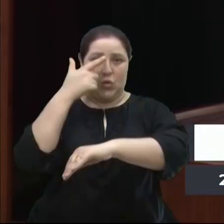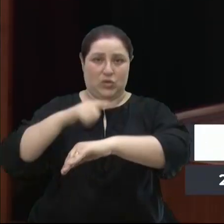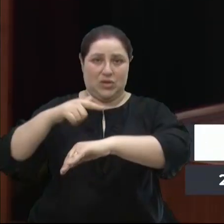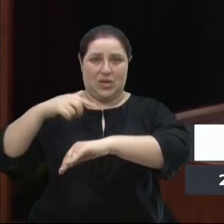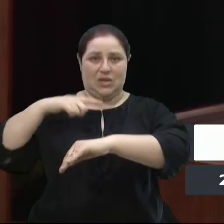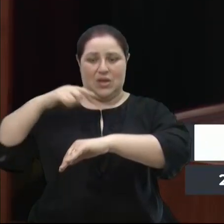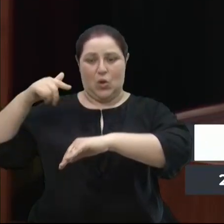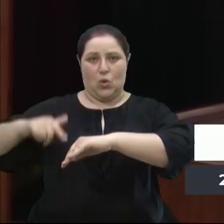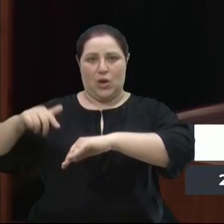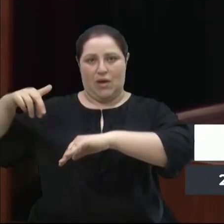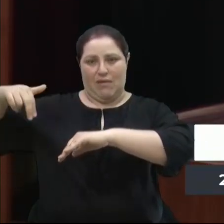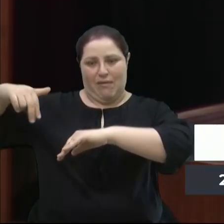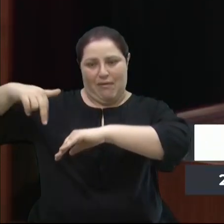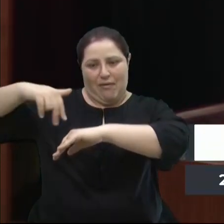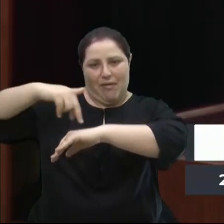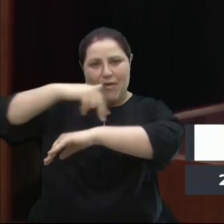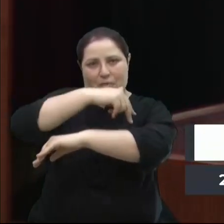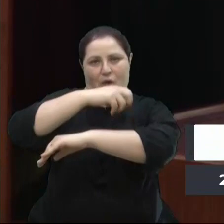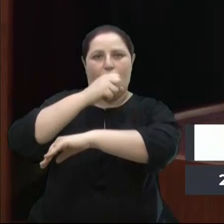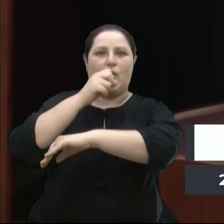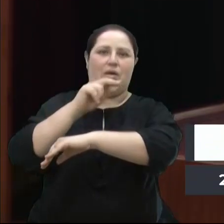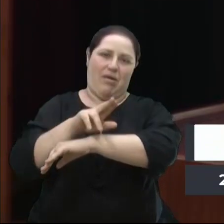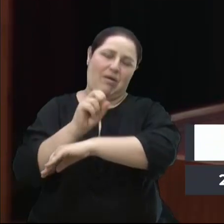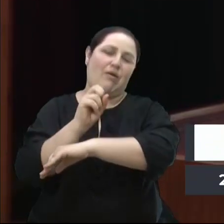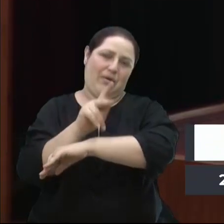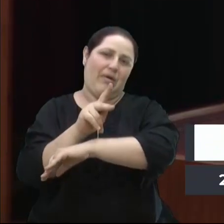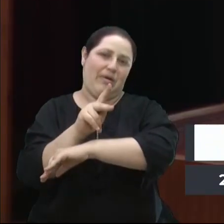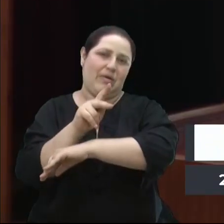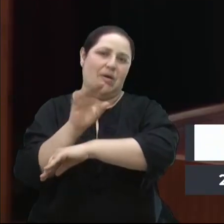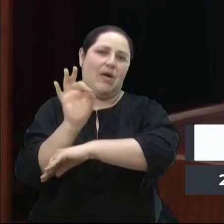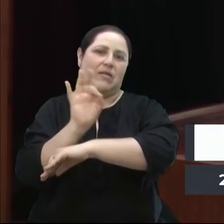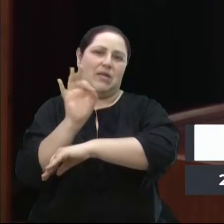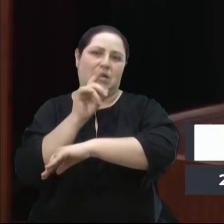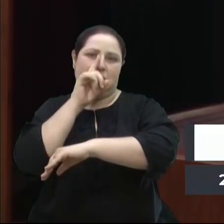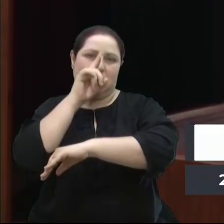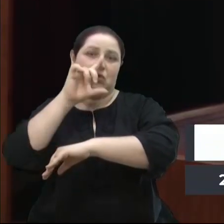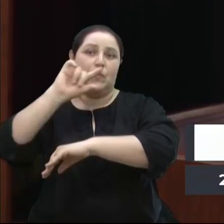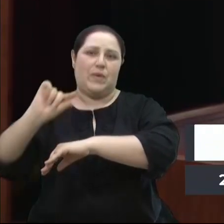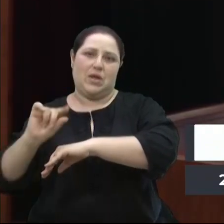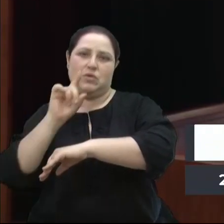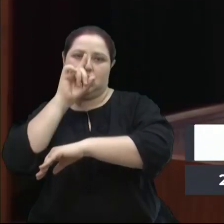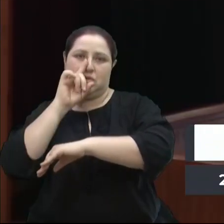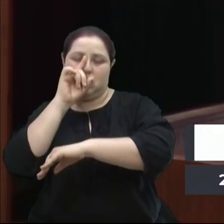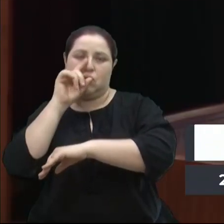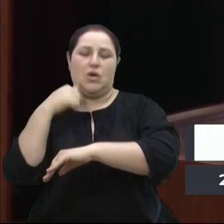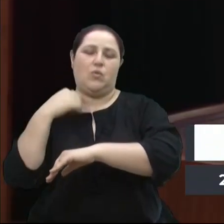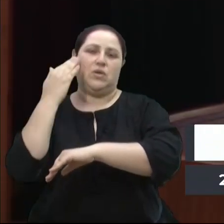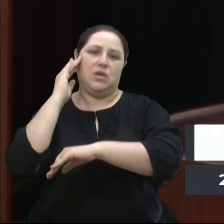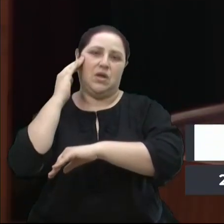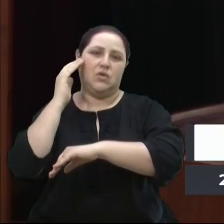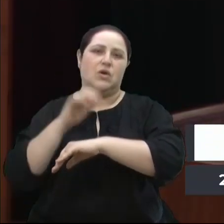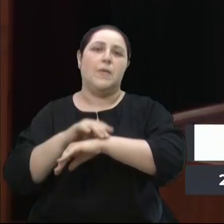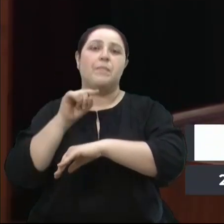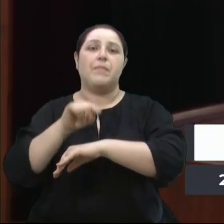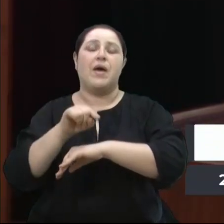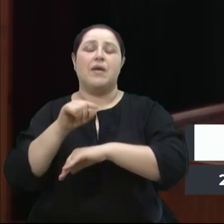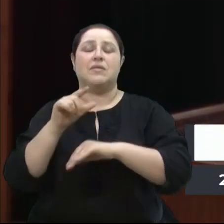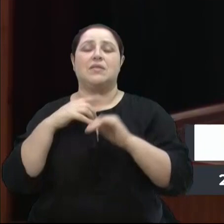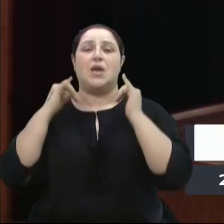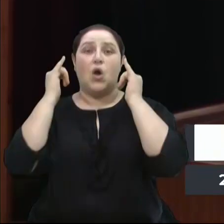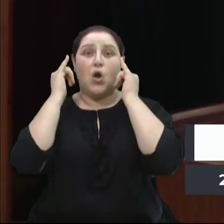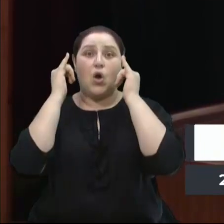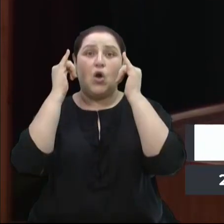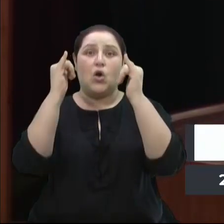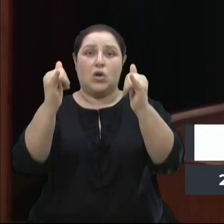calçada. Elas estariam correndo menos risco. E aí eu até entenderia. Agora, o ônibus passa por